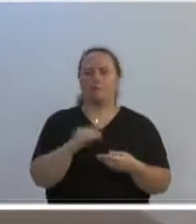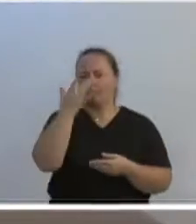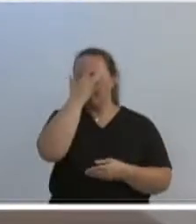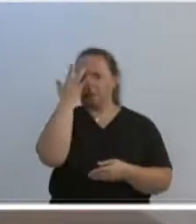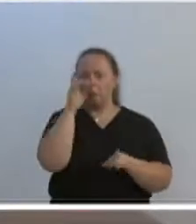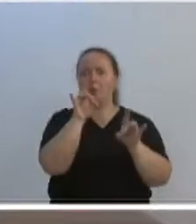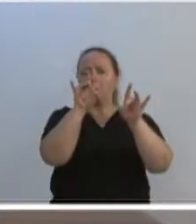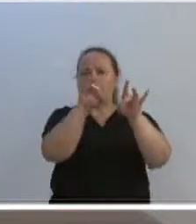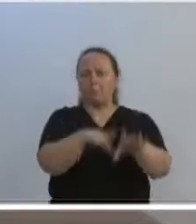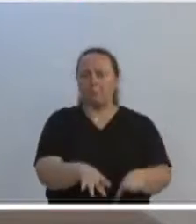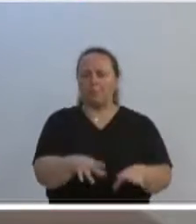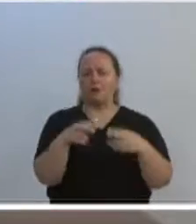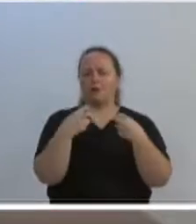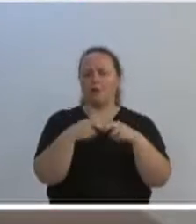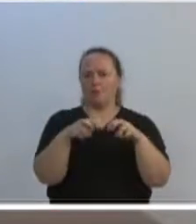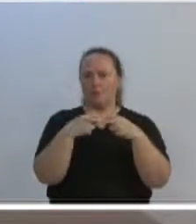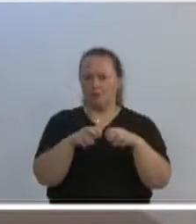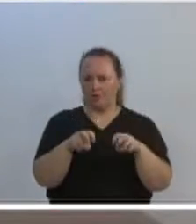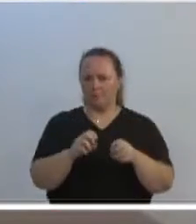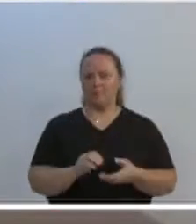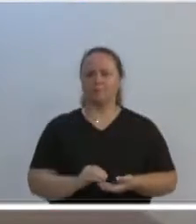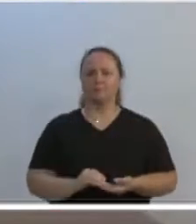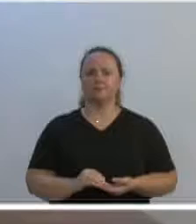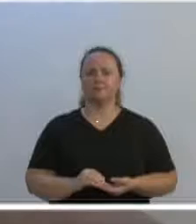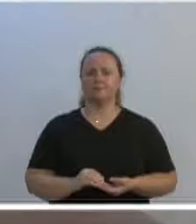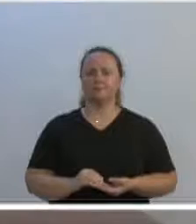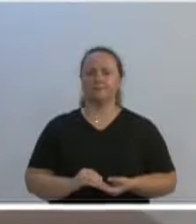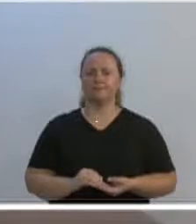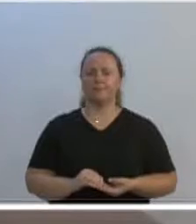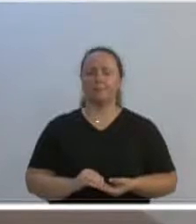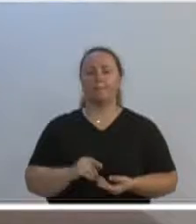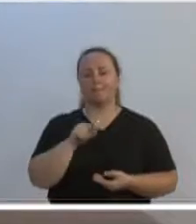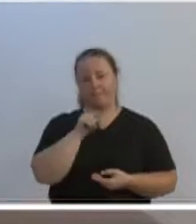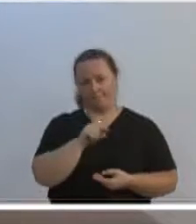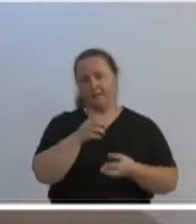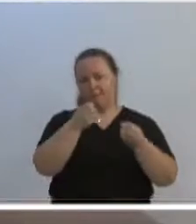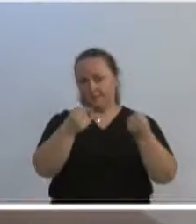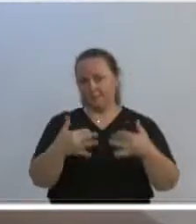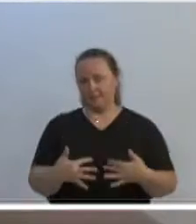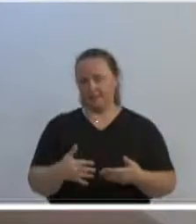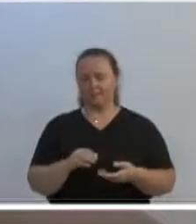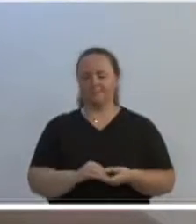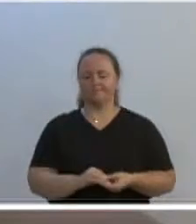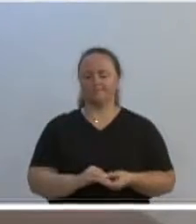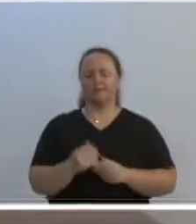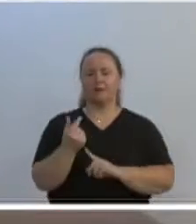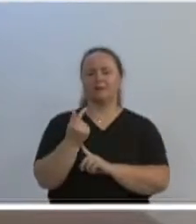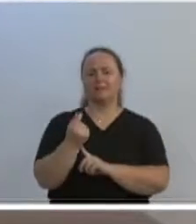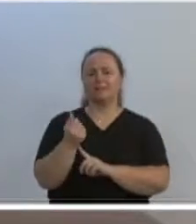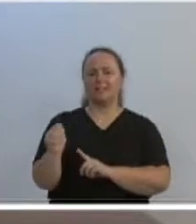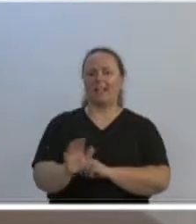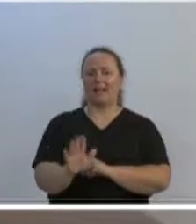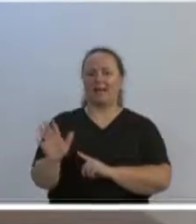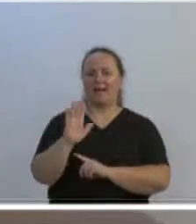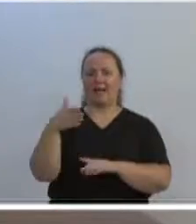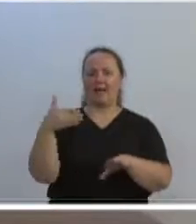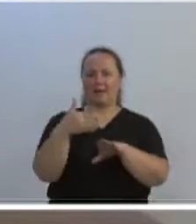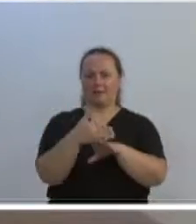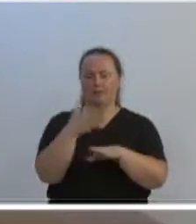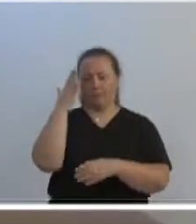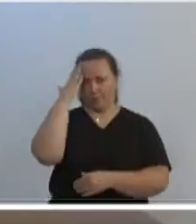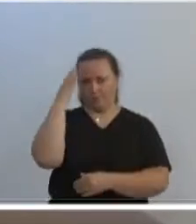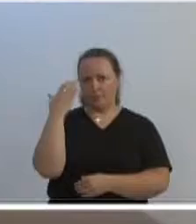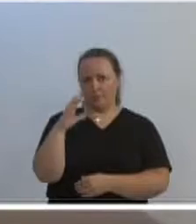o curitibano do transporte público. E ele cita aqui na reportagem, passagem mais cara. Em Curitiba, a